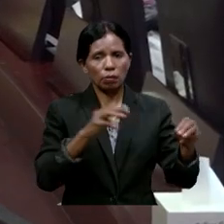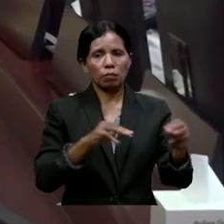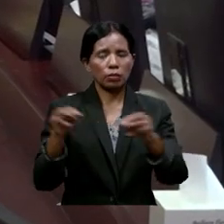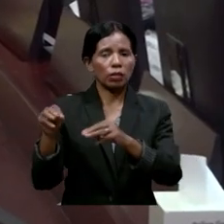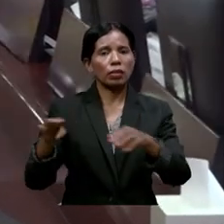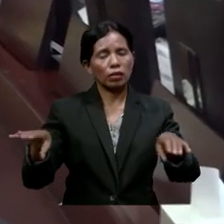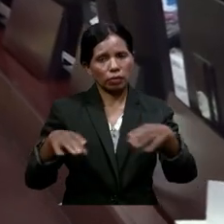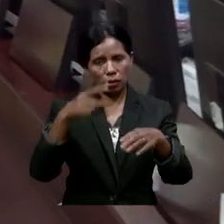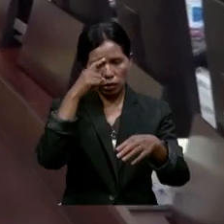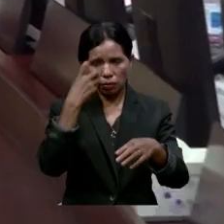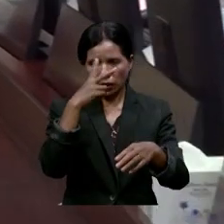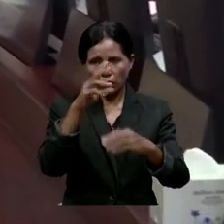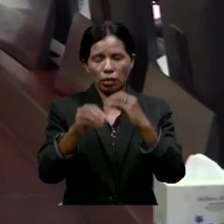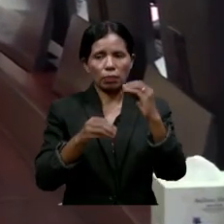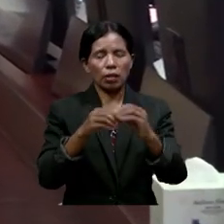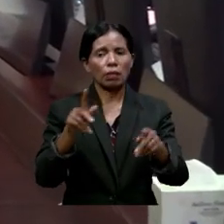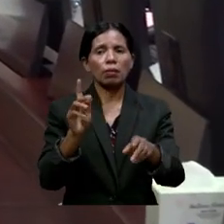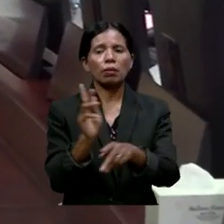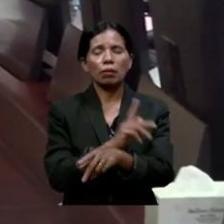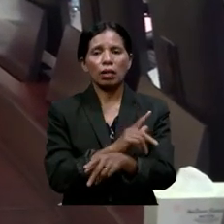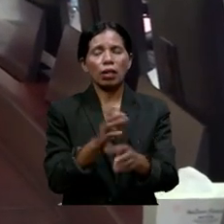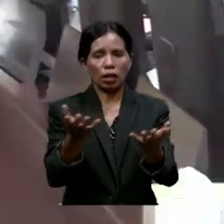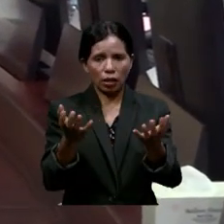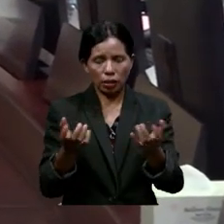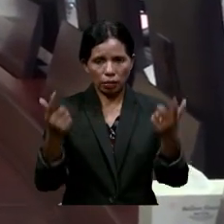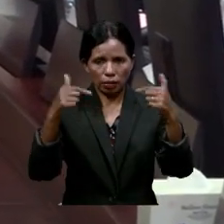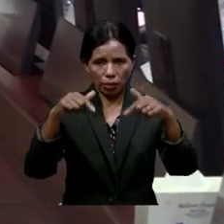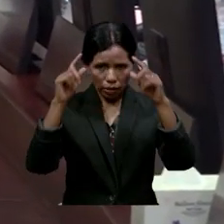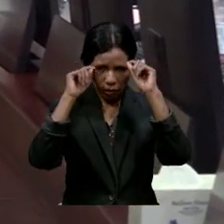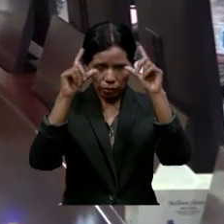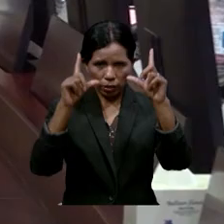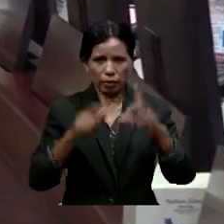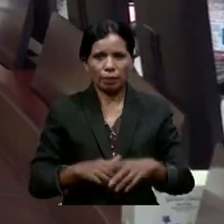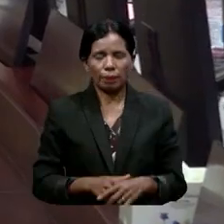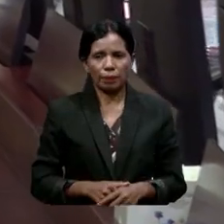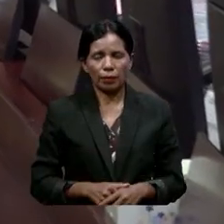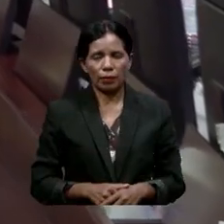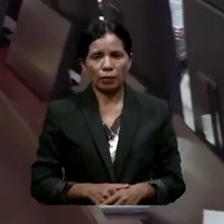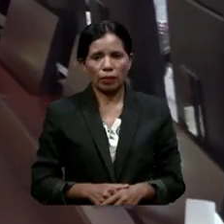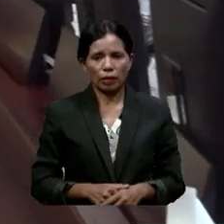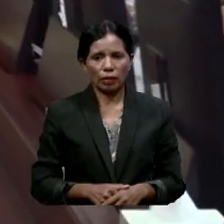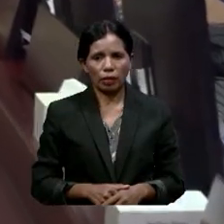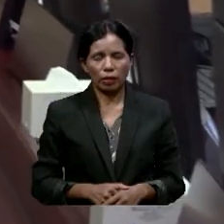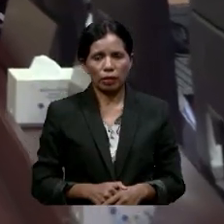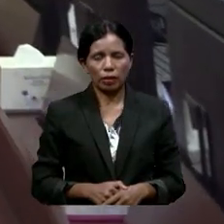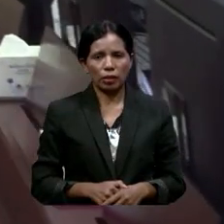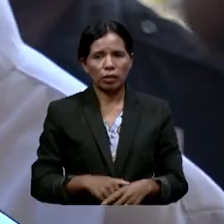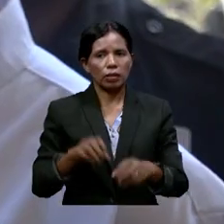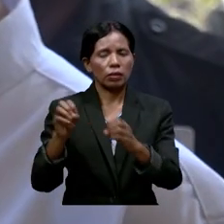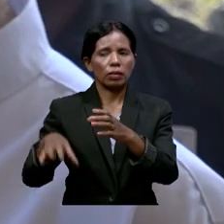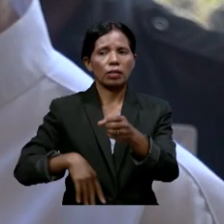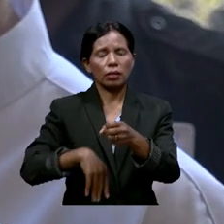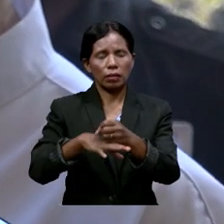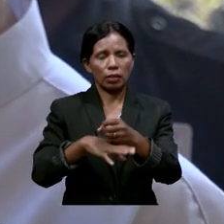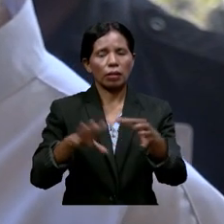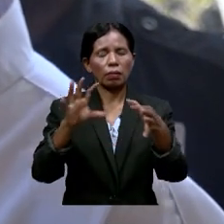também assunto nessa questão do investidor Sira, de Bejacara, que vai investir em Timor-Leste. Só a ideia, ou teve essa ideia, memória.